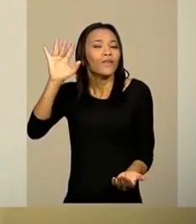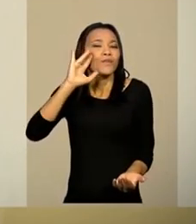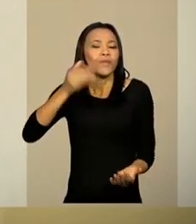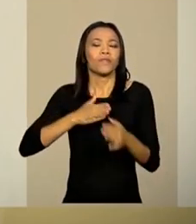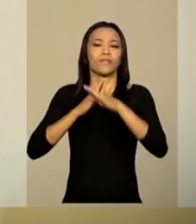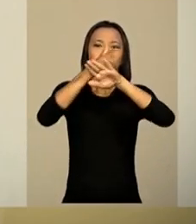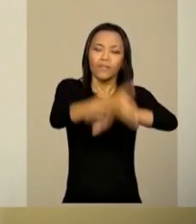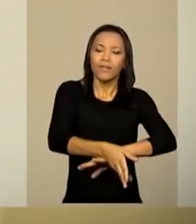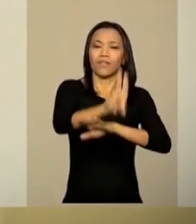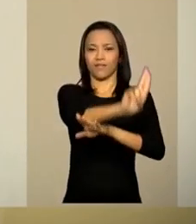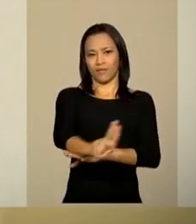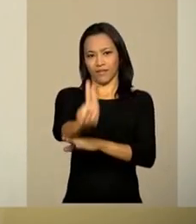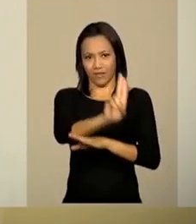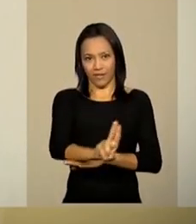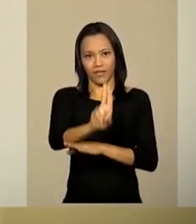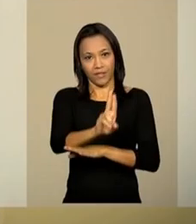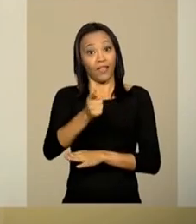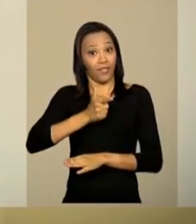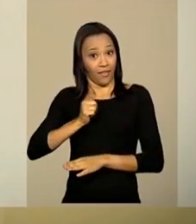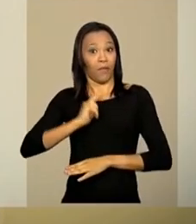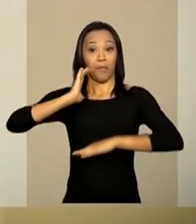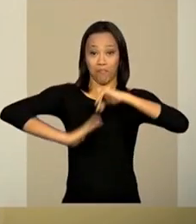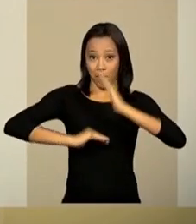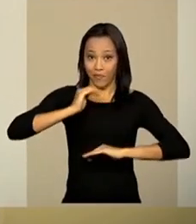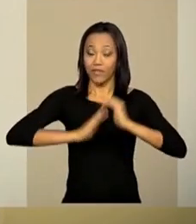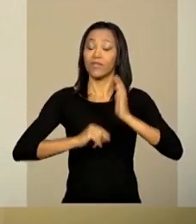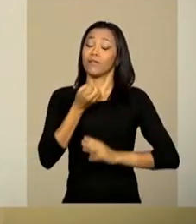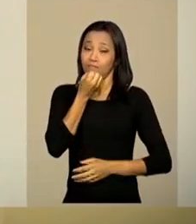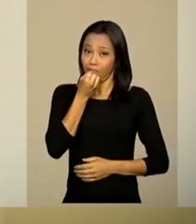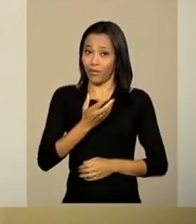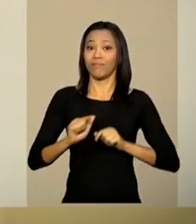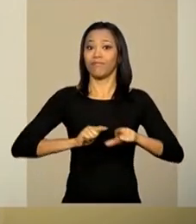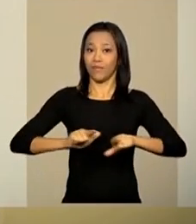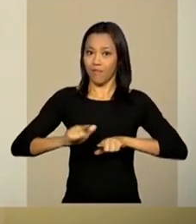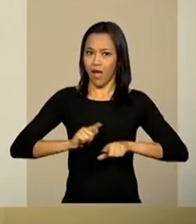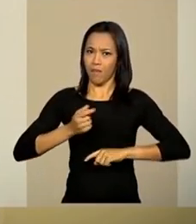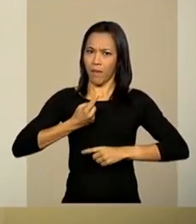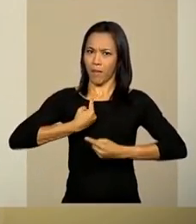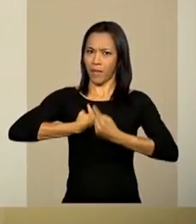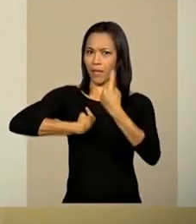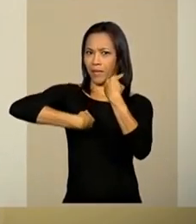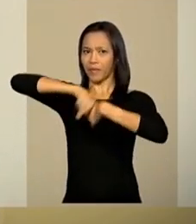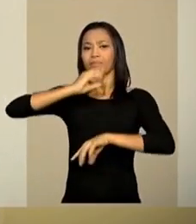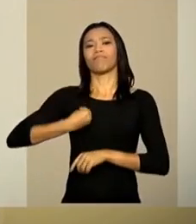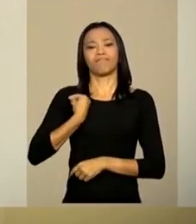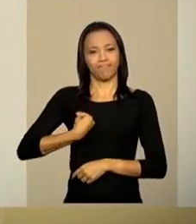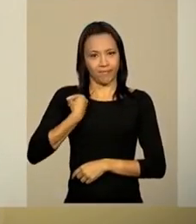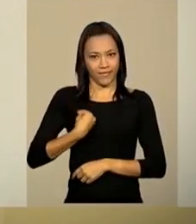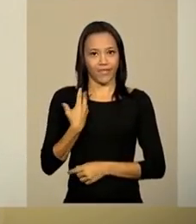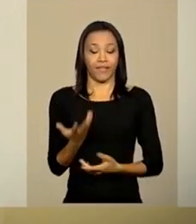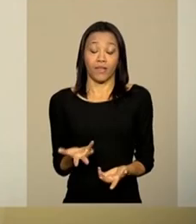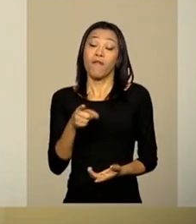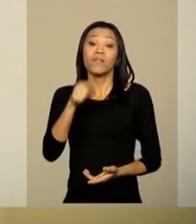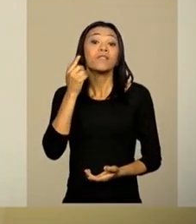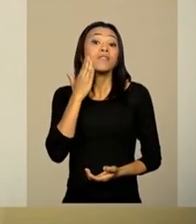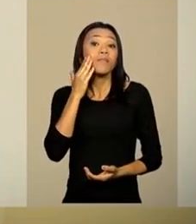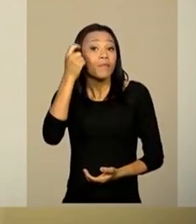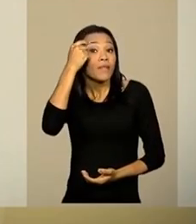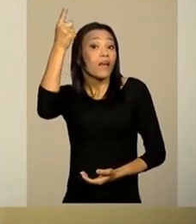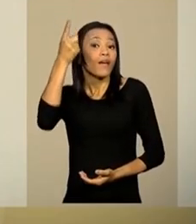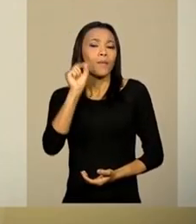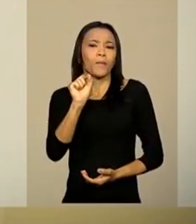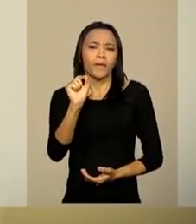entrar para a universidade, ter uma profissão e um bom emprego para crescer e progredir na vida. Para você ter uma ideia,